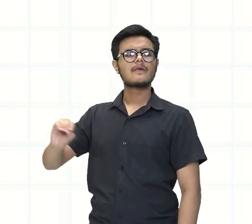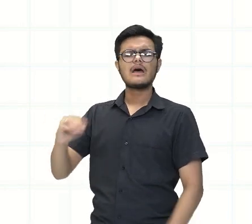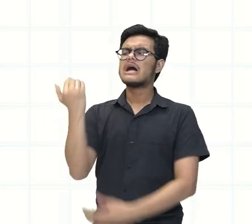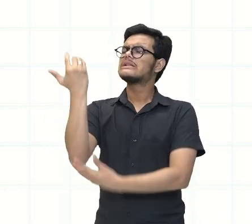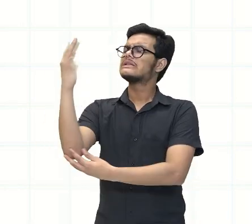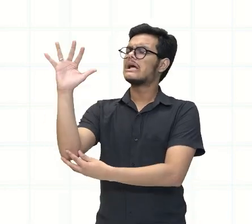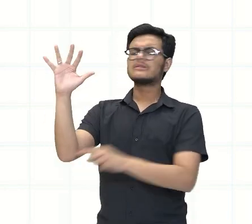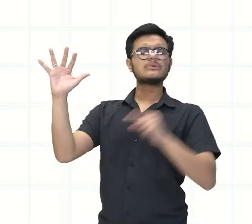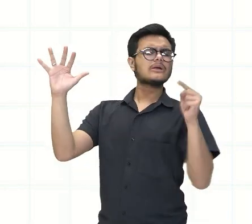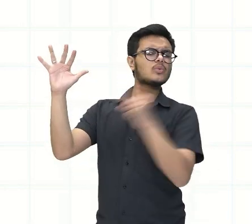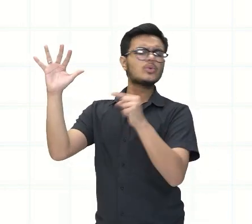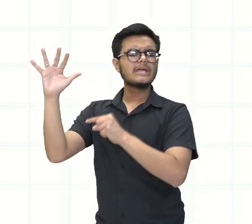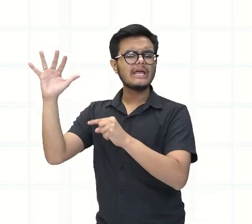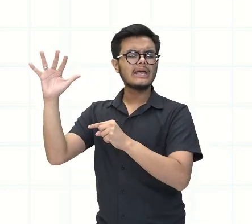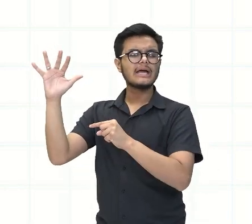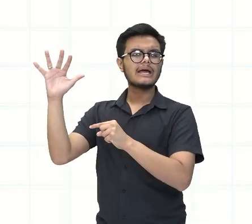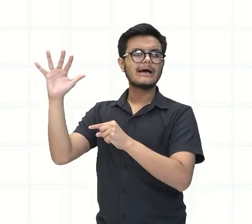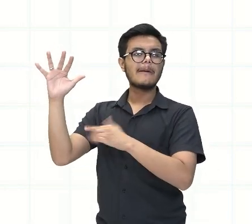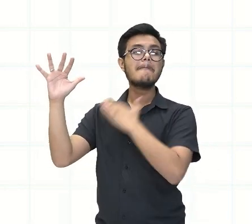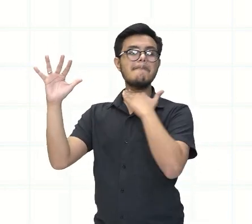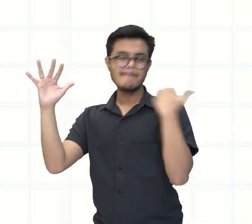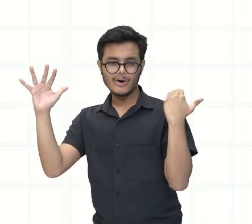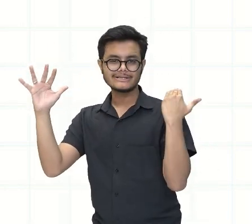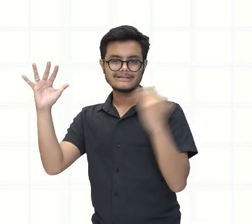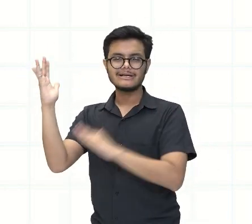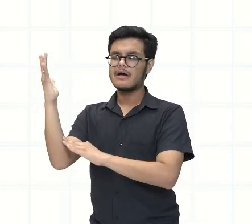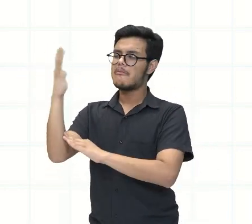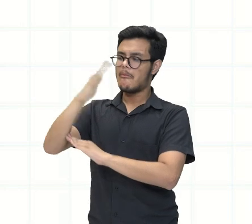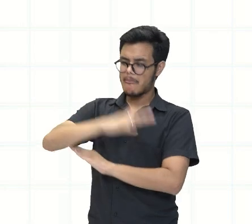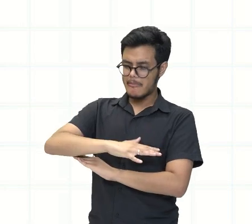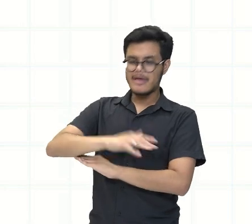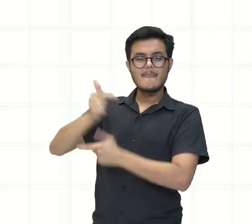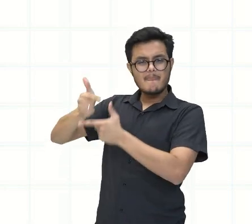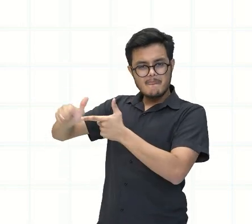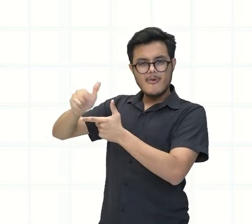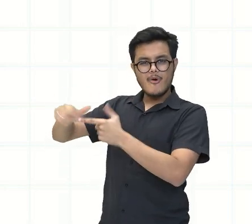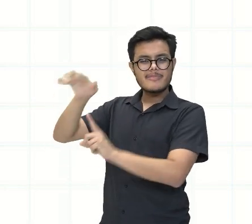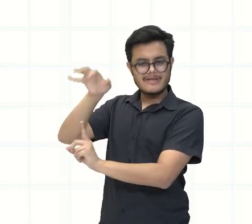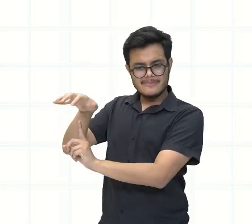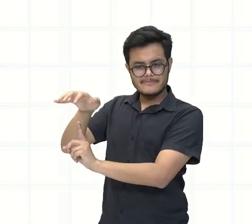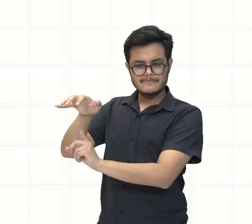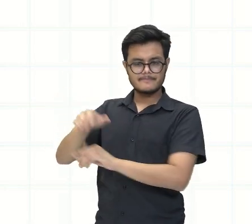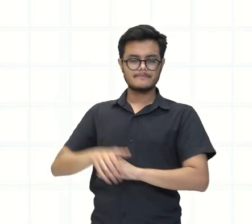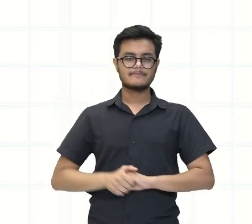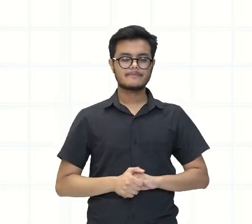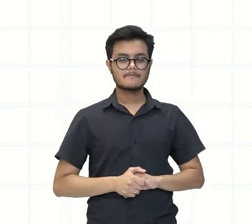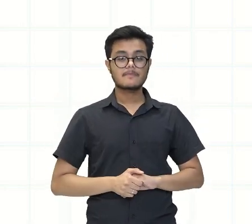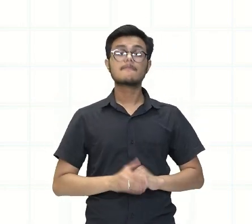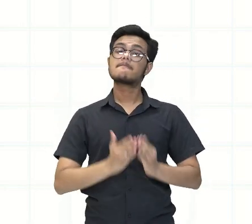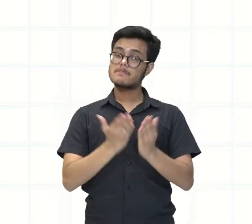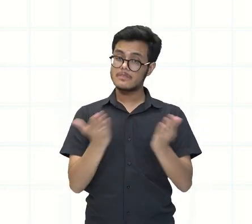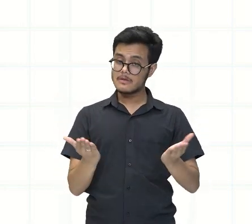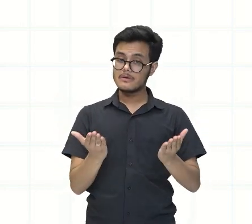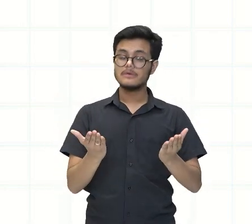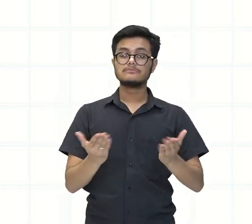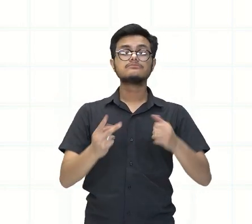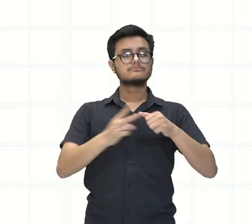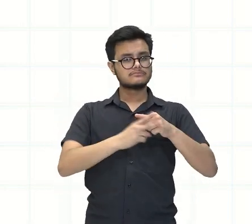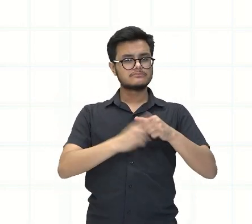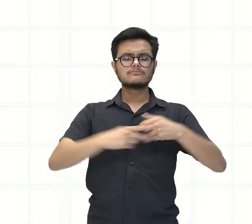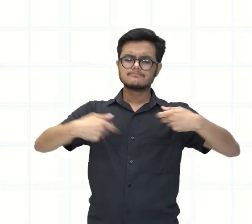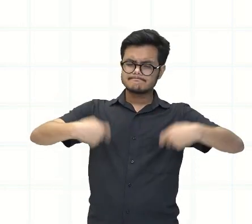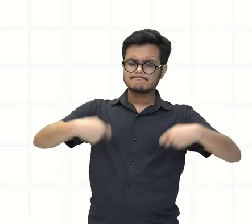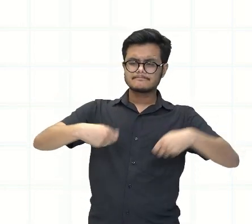aqui a palavra é prejudicada, né? No caso aqui. Então, esse verbo, dessa